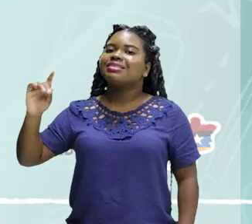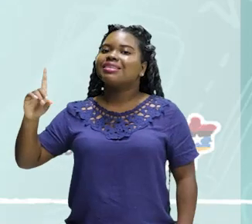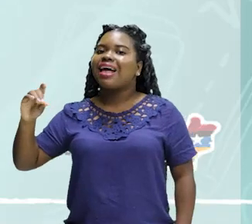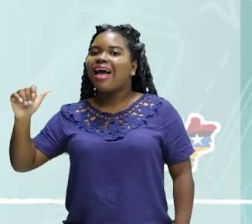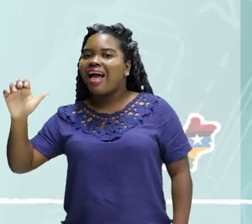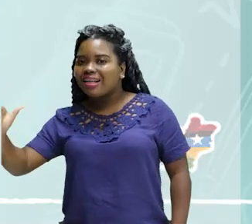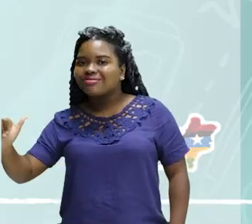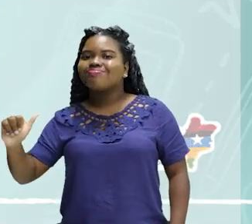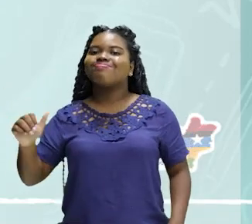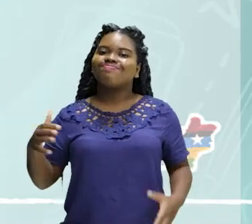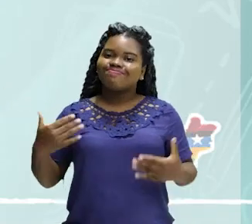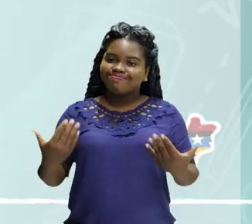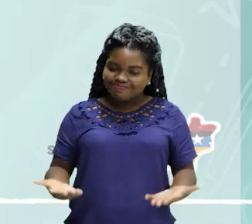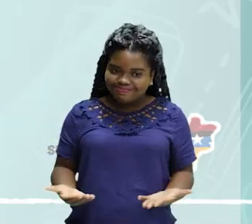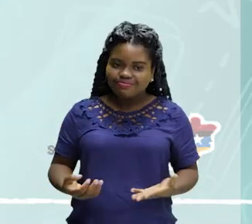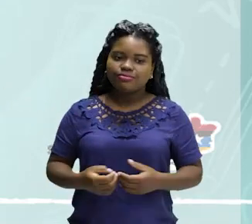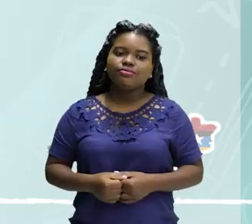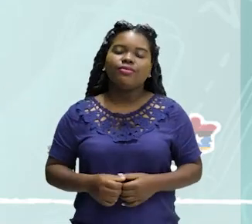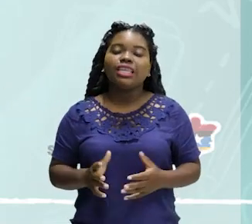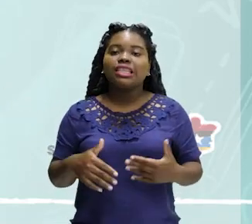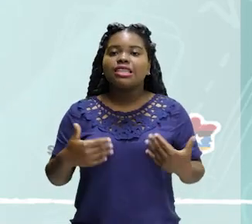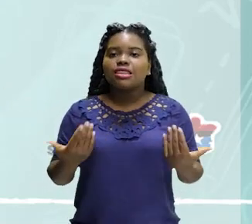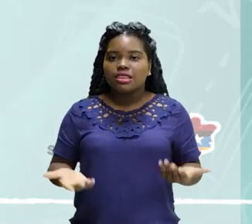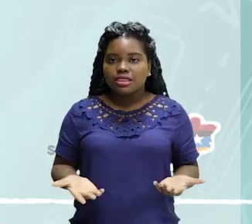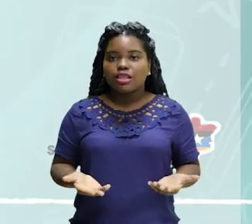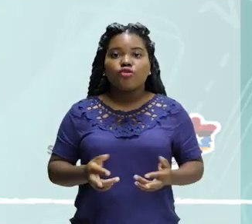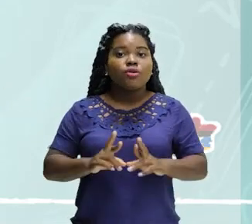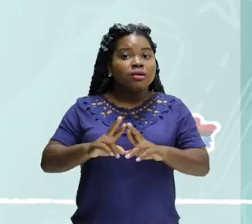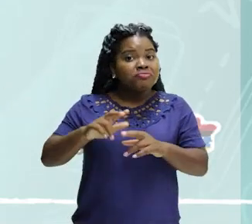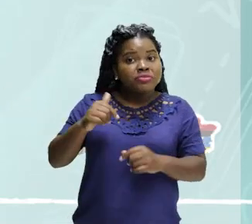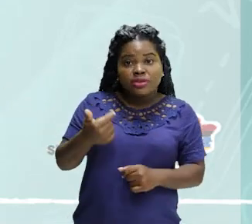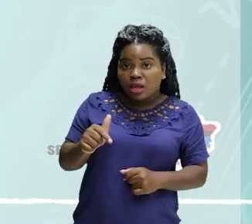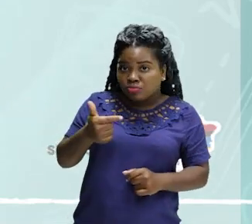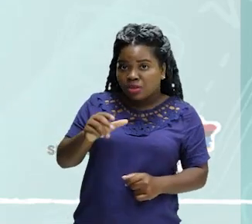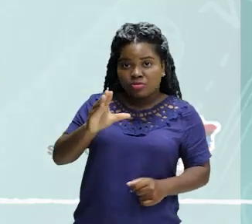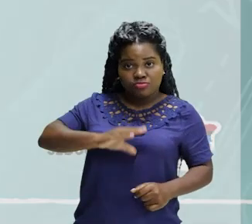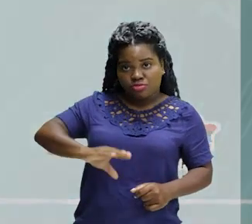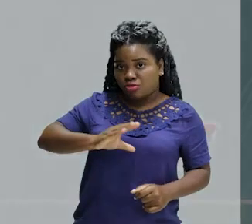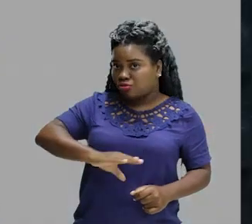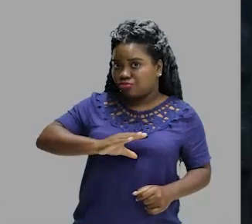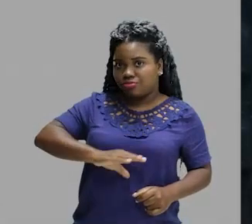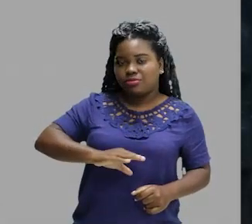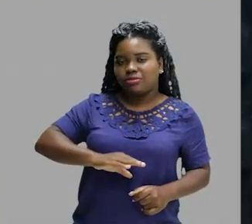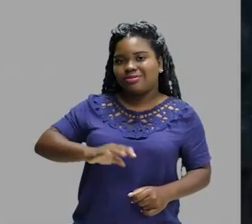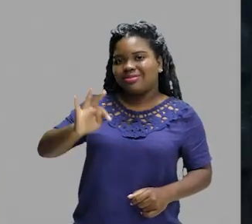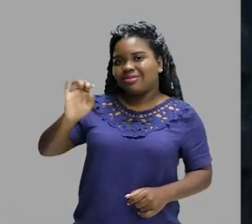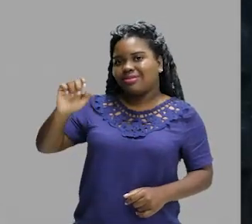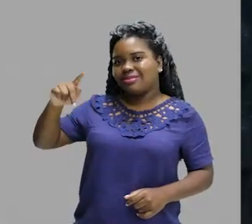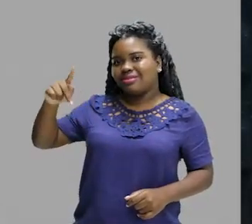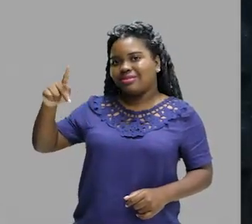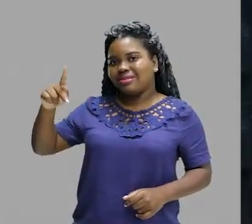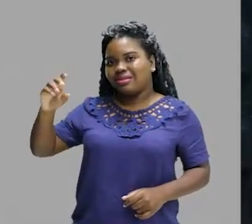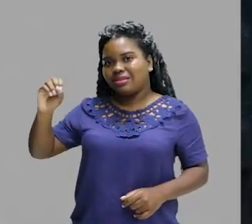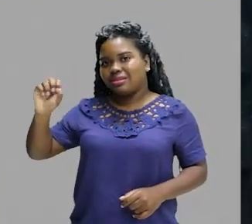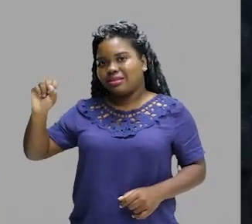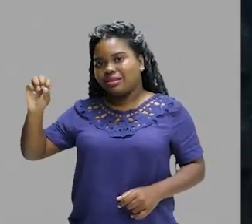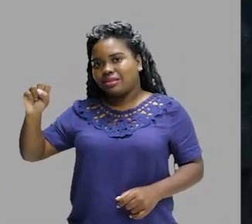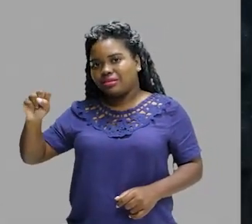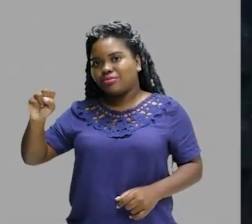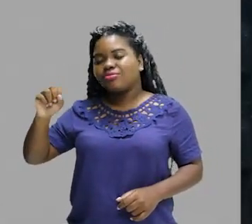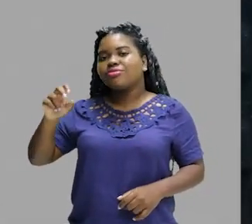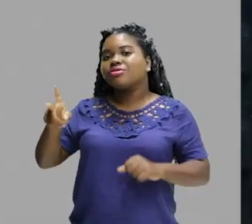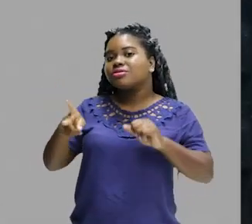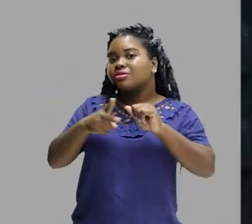dizer que os tempos verbais compostos não existem na língua portuguesa, tá, gente? Diferente do infinitivo e do gerúndio, que